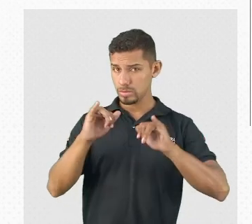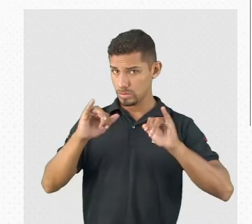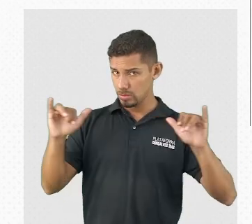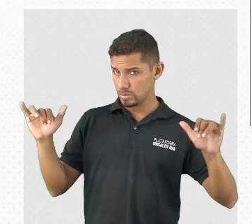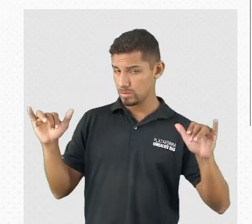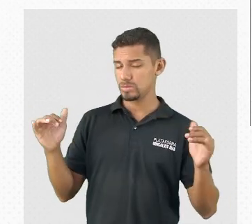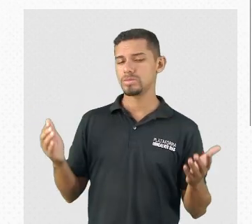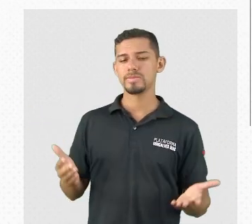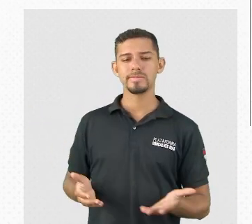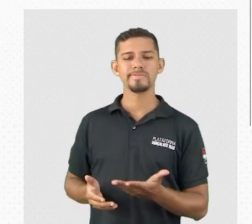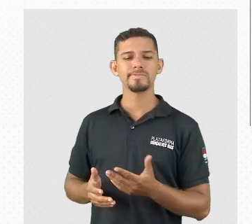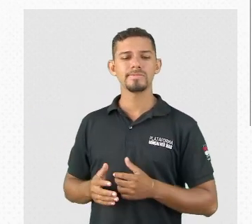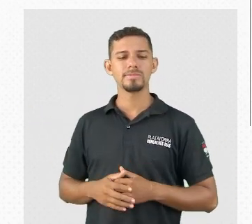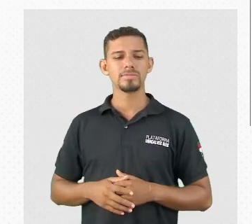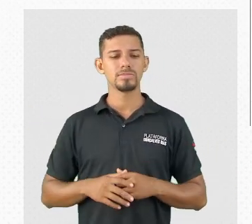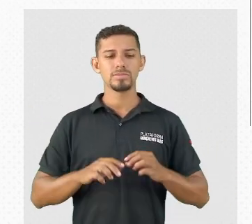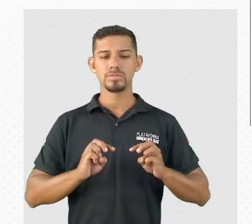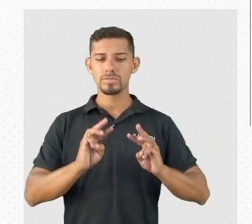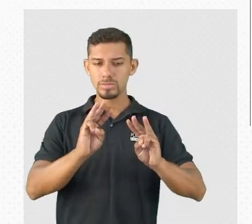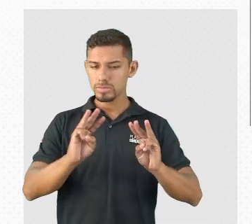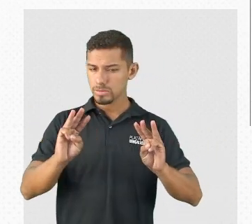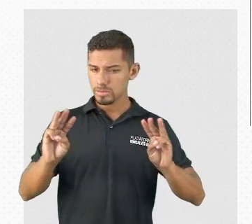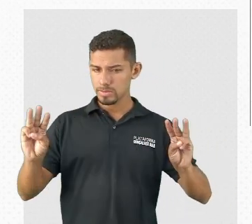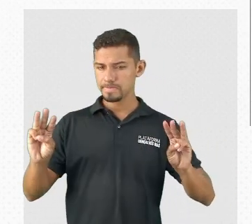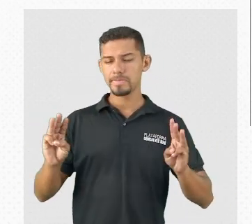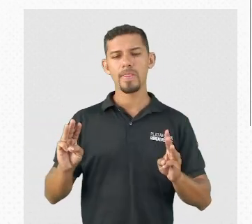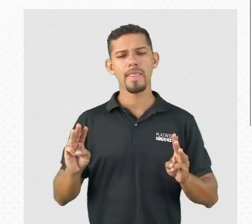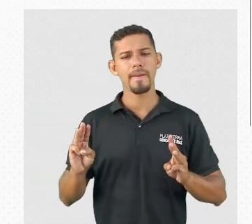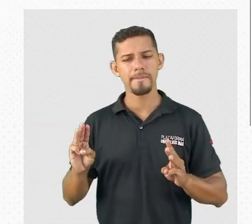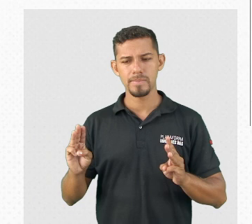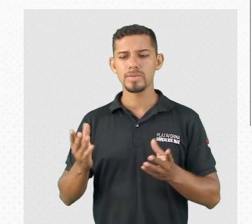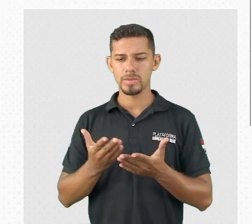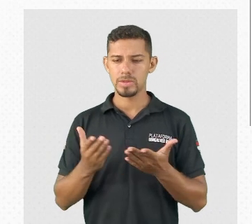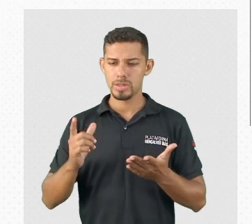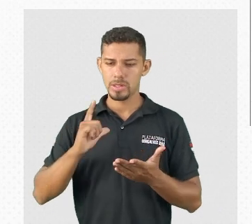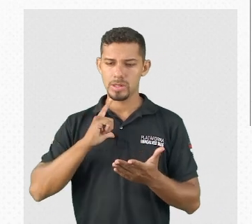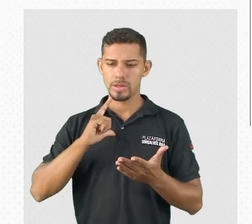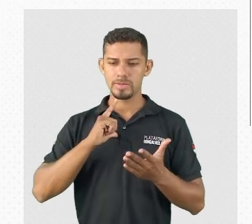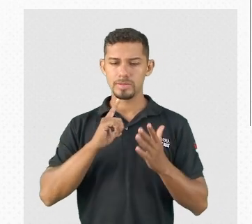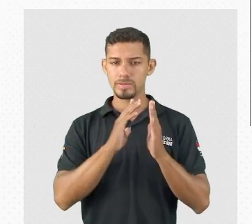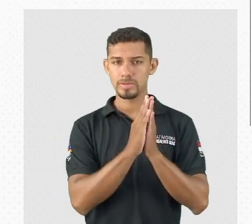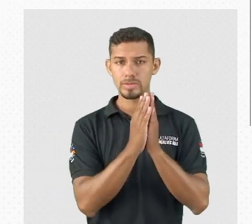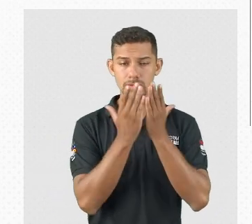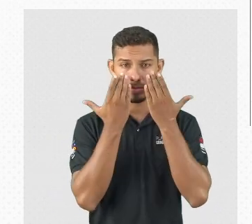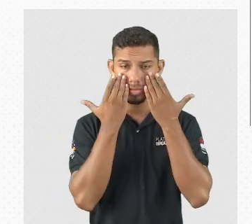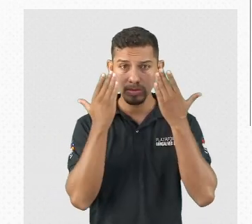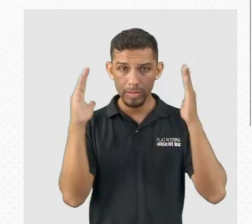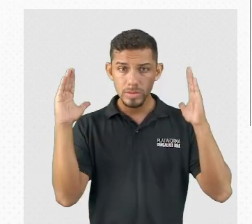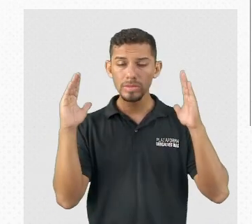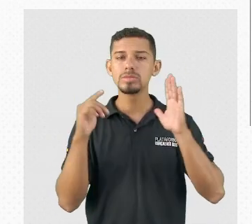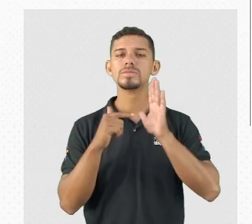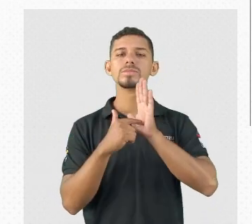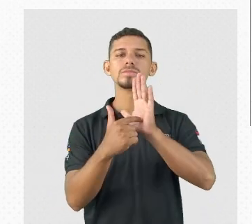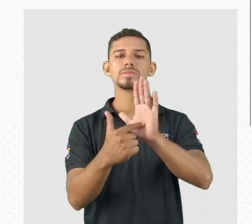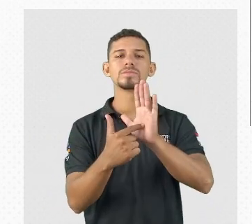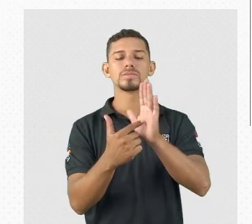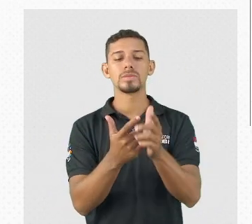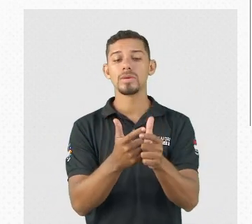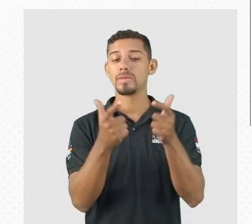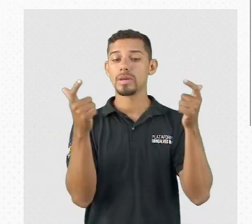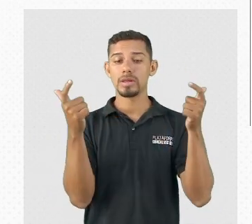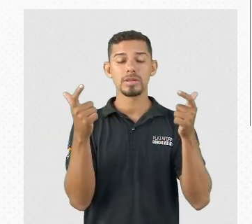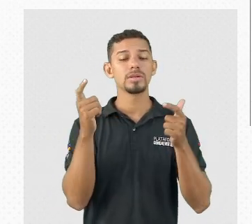redes sociais, nos sites, né? Então, existe um processo de transparência também muito maior nos